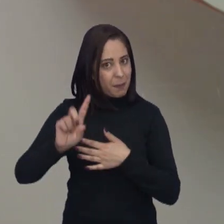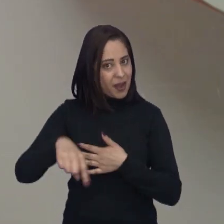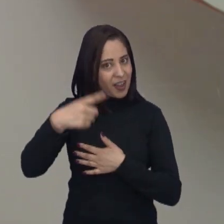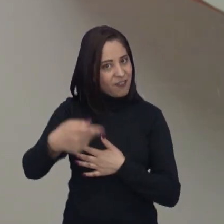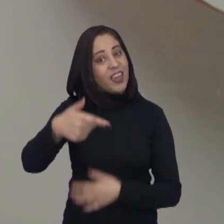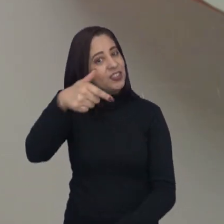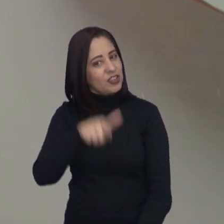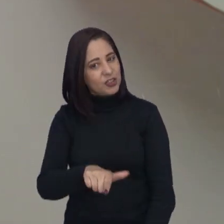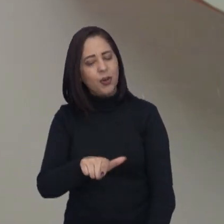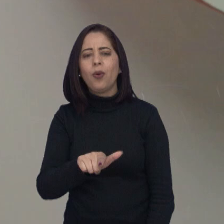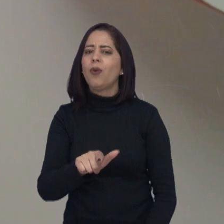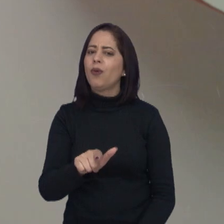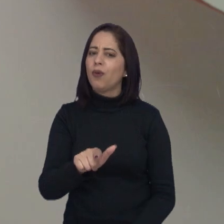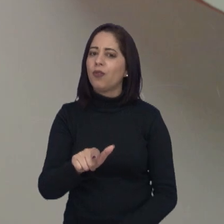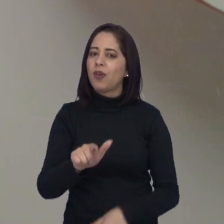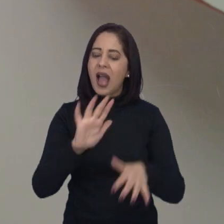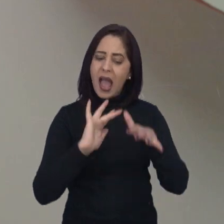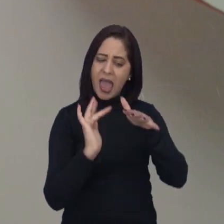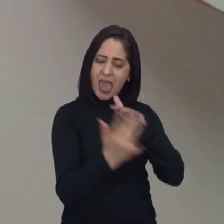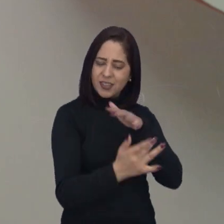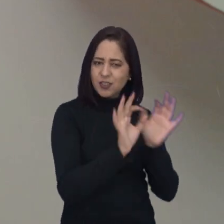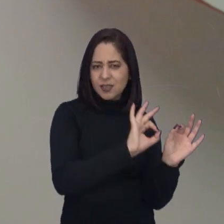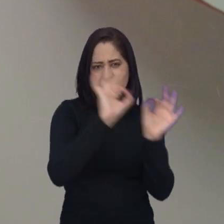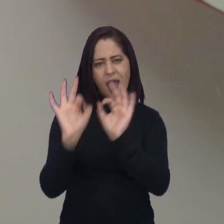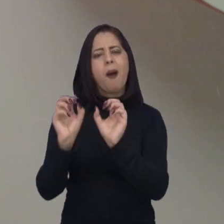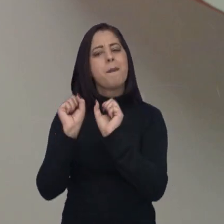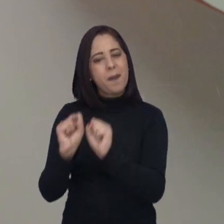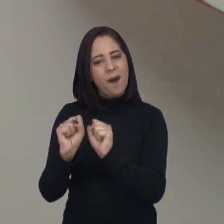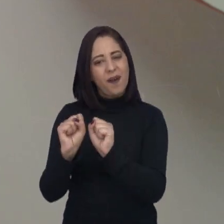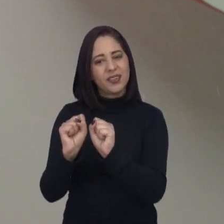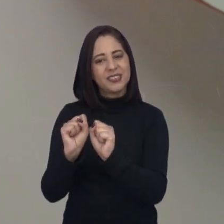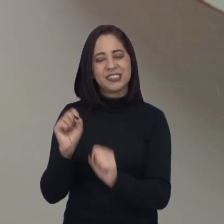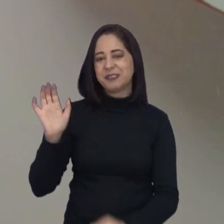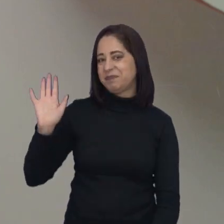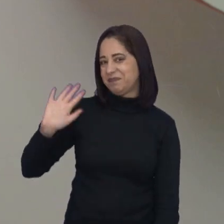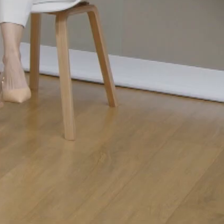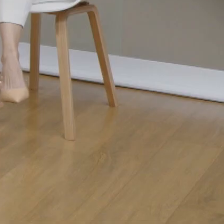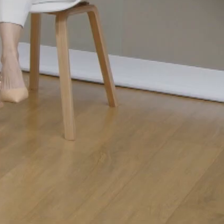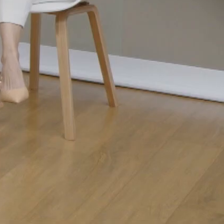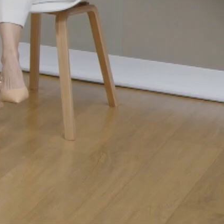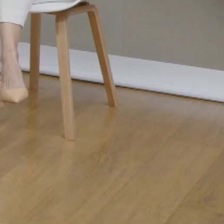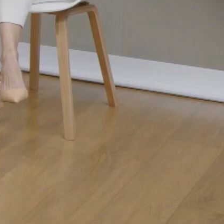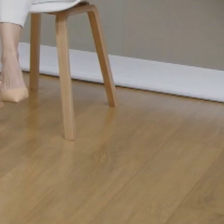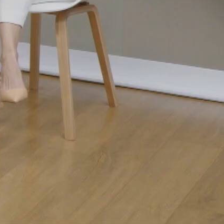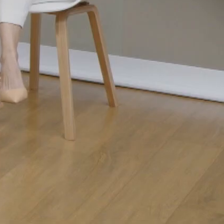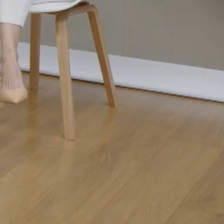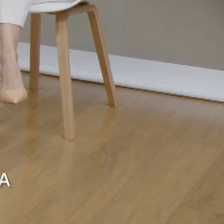semana. Acompanhe a gente por meio das nossas redes sociais. Até mais!